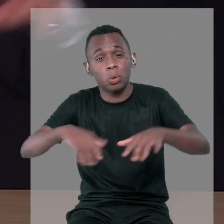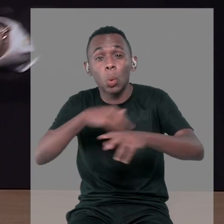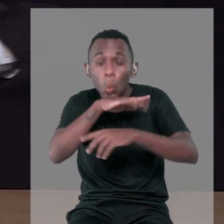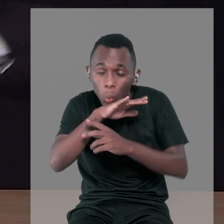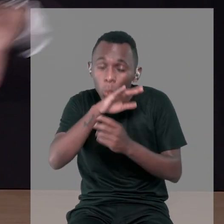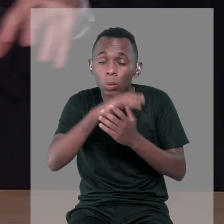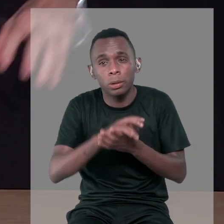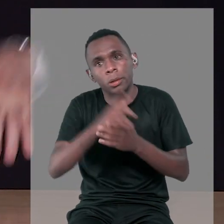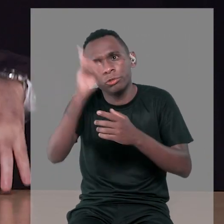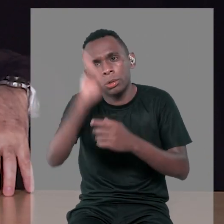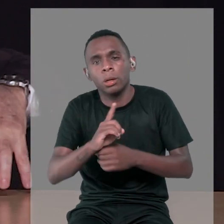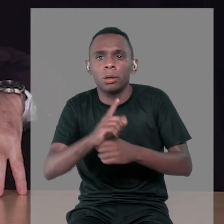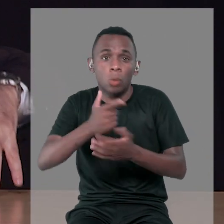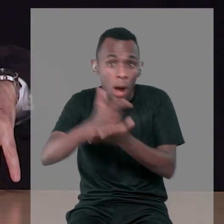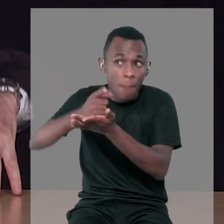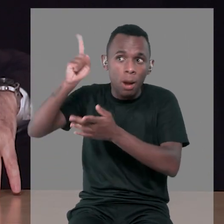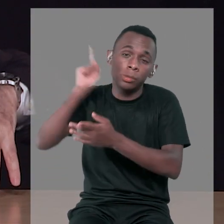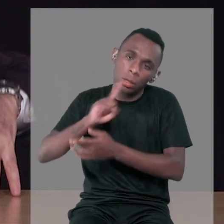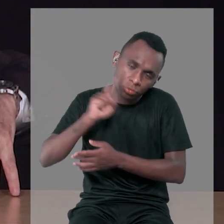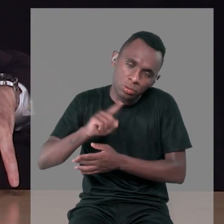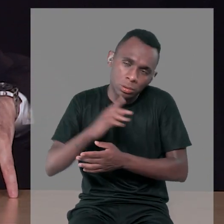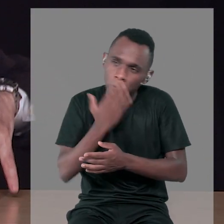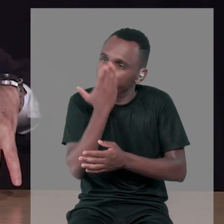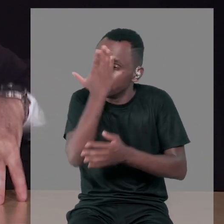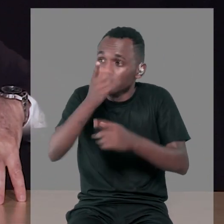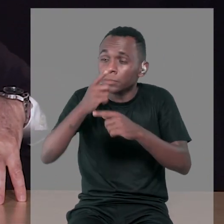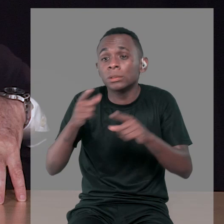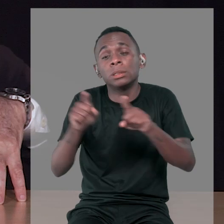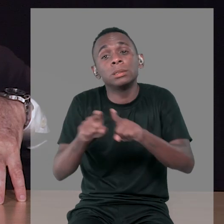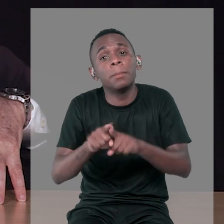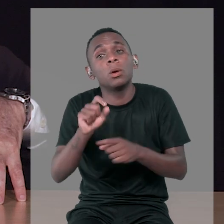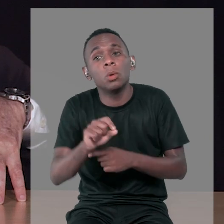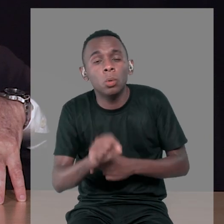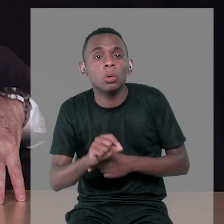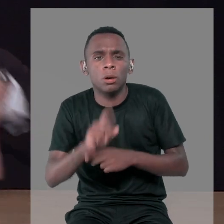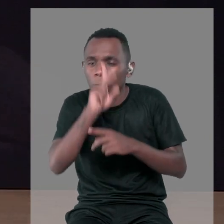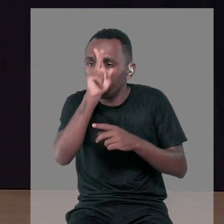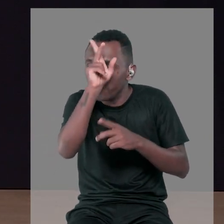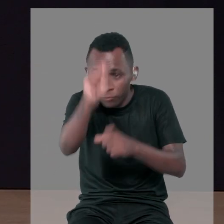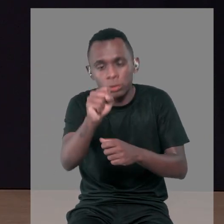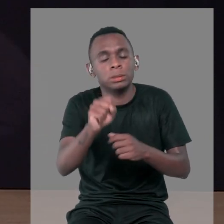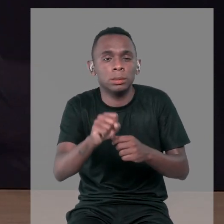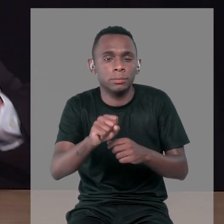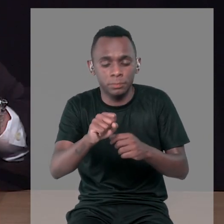que foi se alargando, e de outro lado é a ideia de uma força armada particular, que aí se aplica tanto,